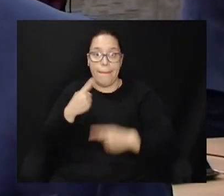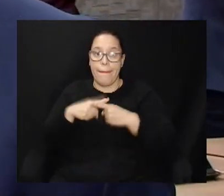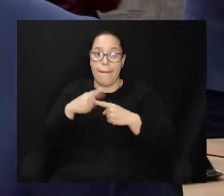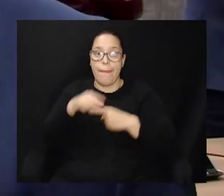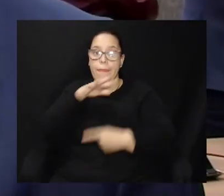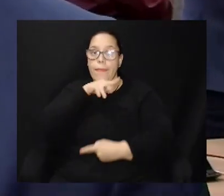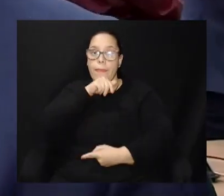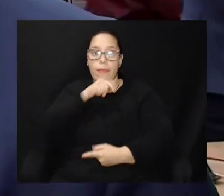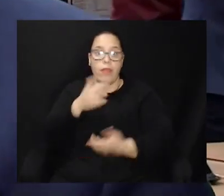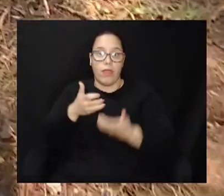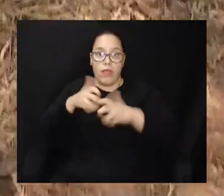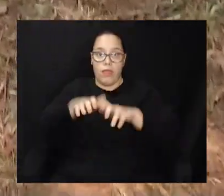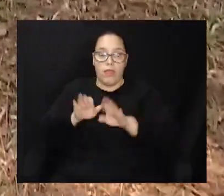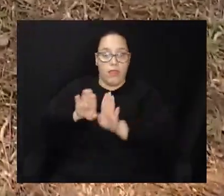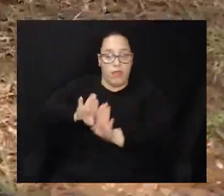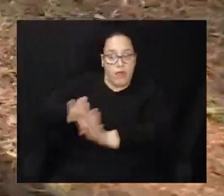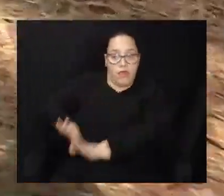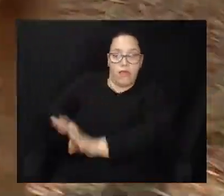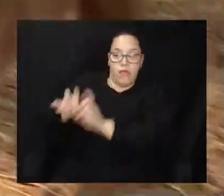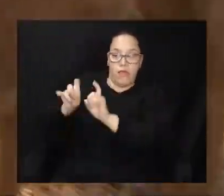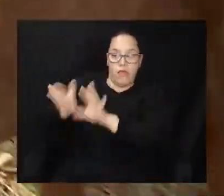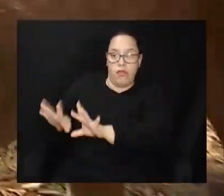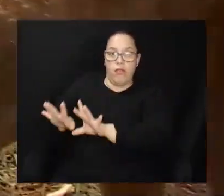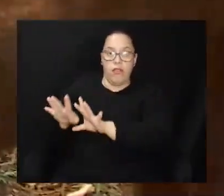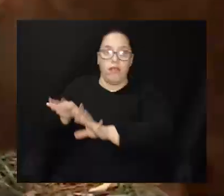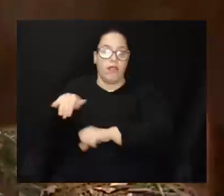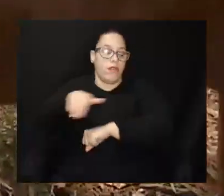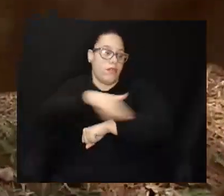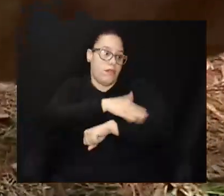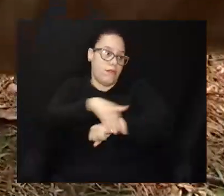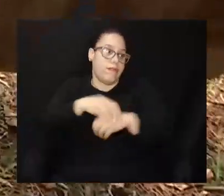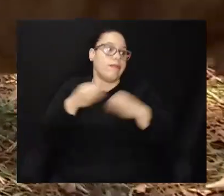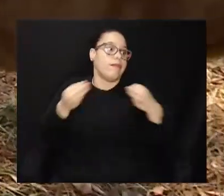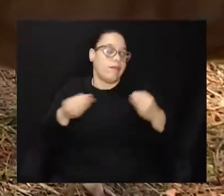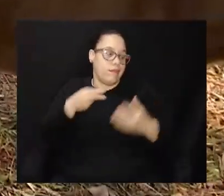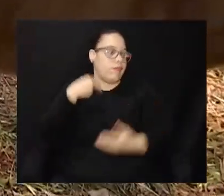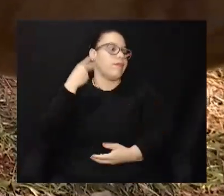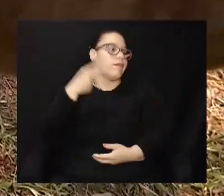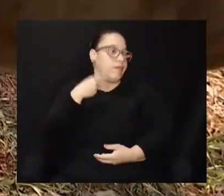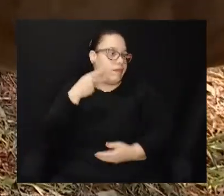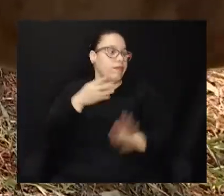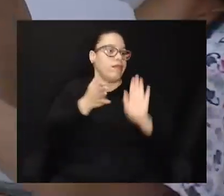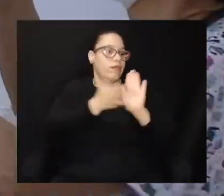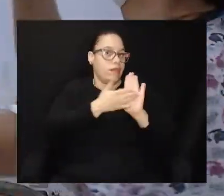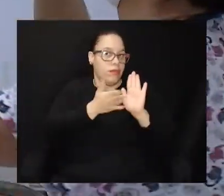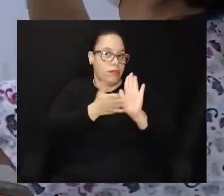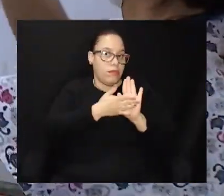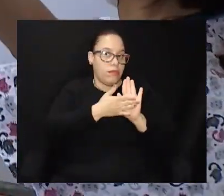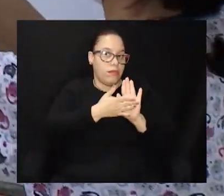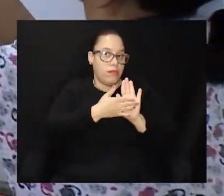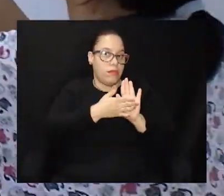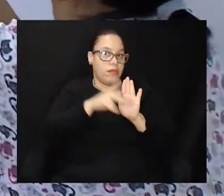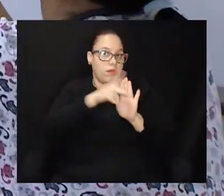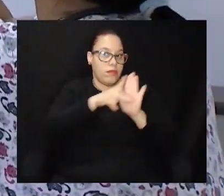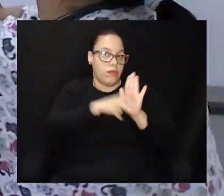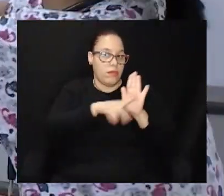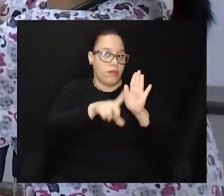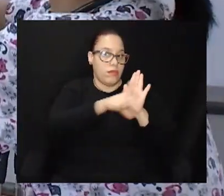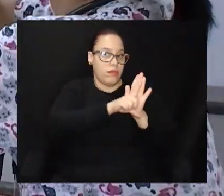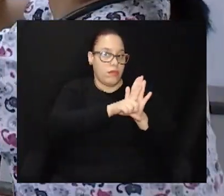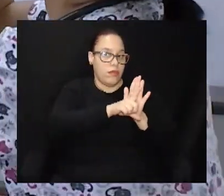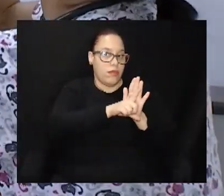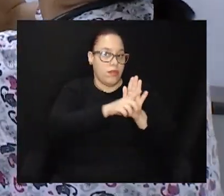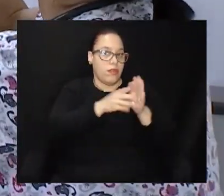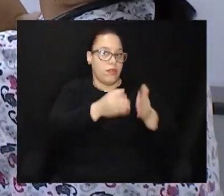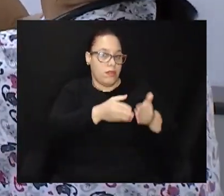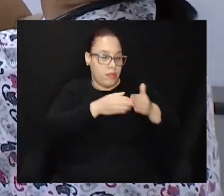deixar os seus animais na rua. Com isso, o parlamentar propõe, através do projeto de lei, a permissão dos